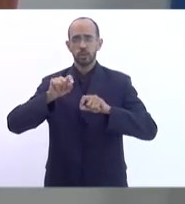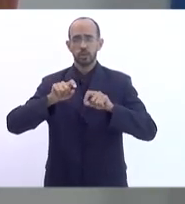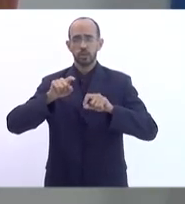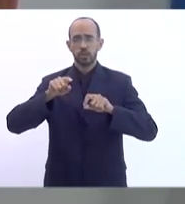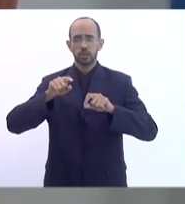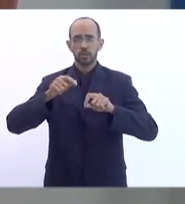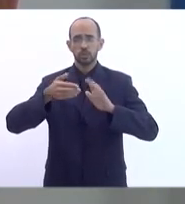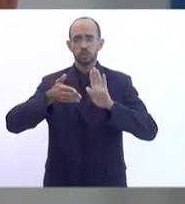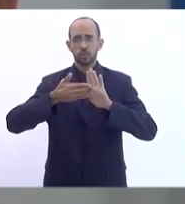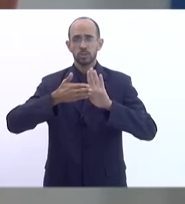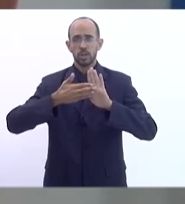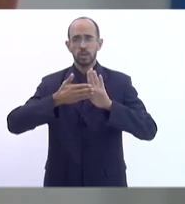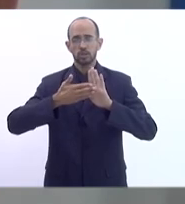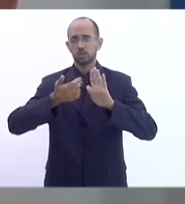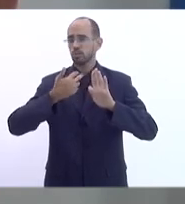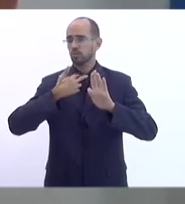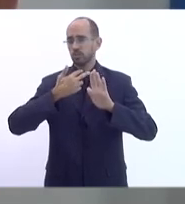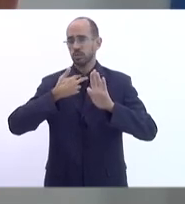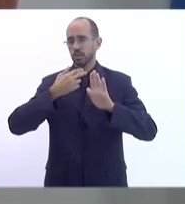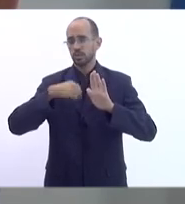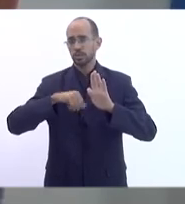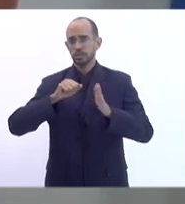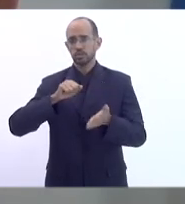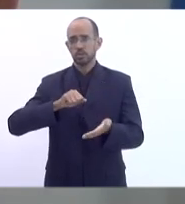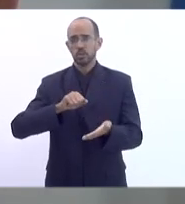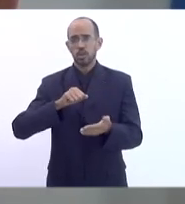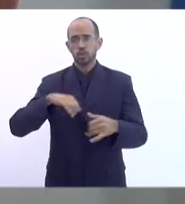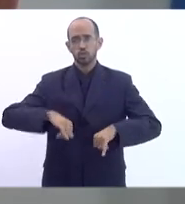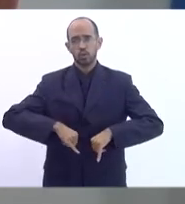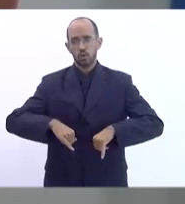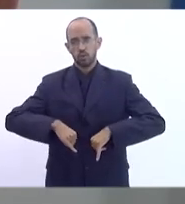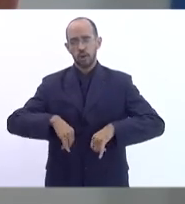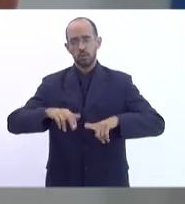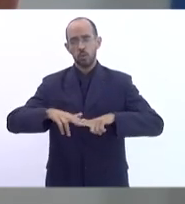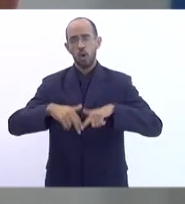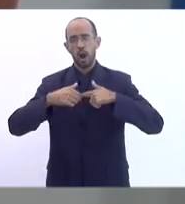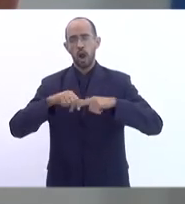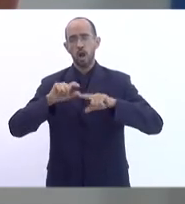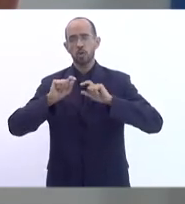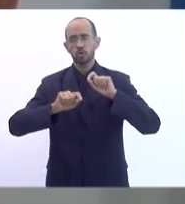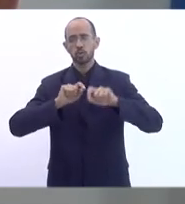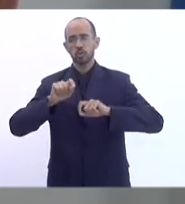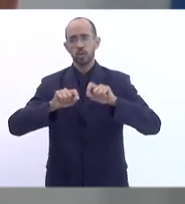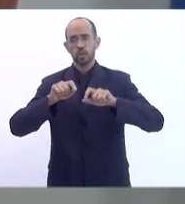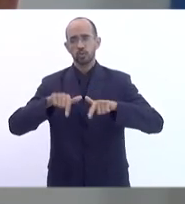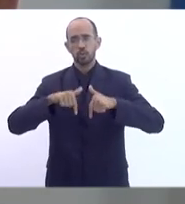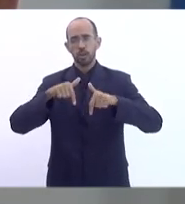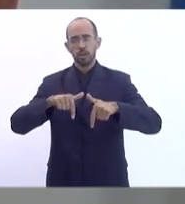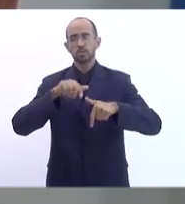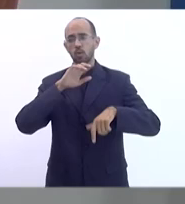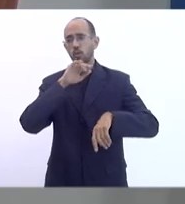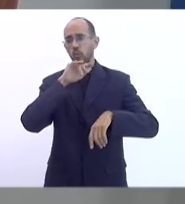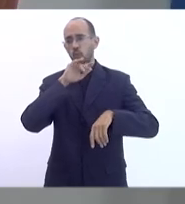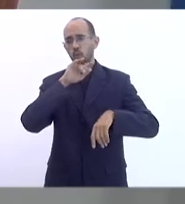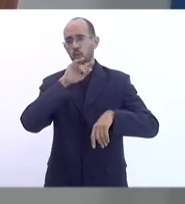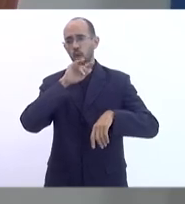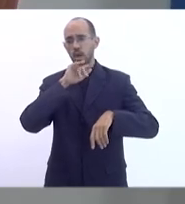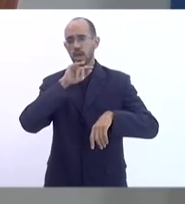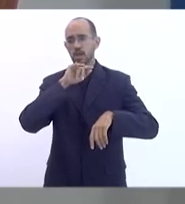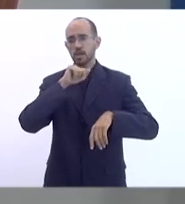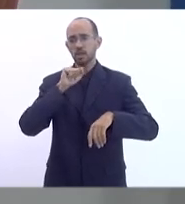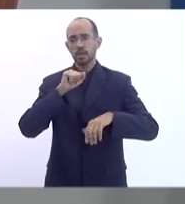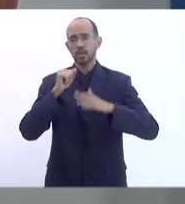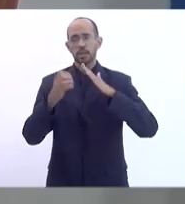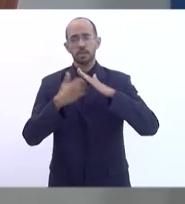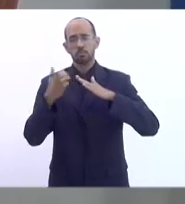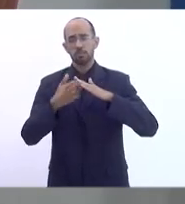cantos acho não poderiam ser bonitos e razão de uma atuação muito ruim na escolha da